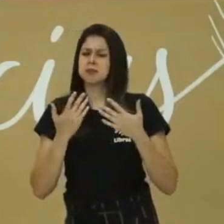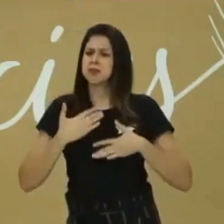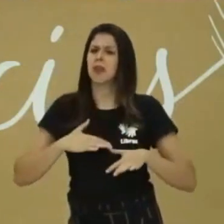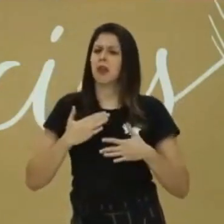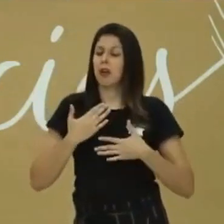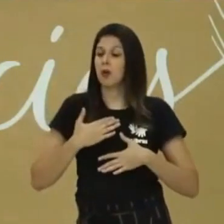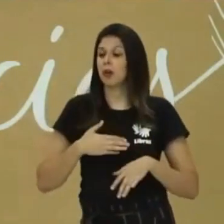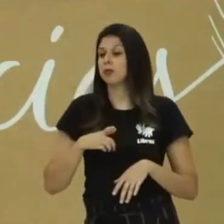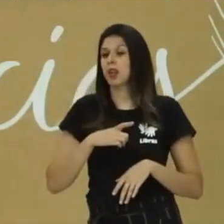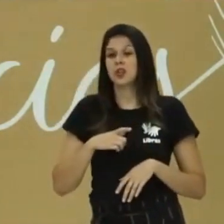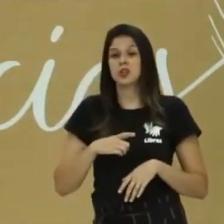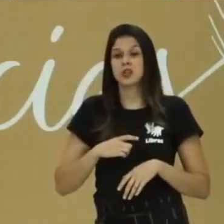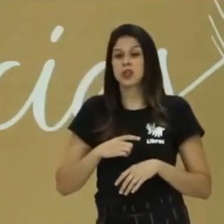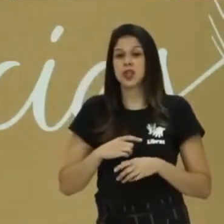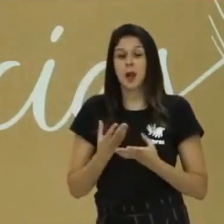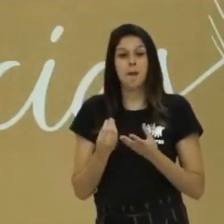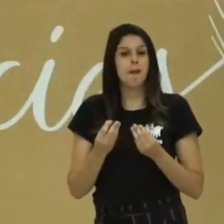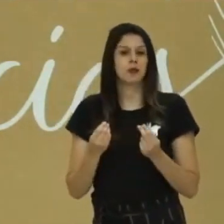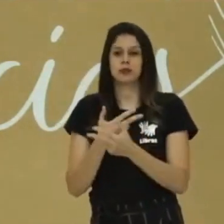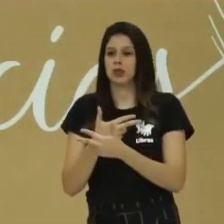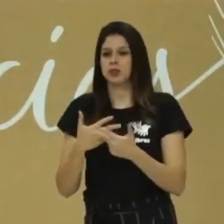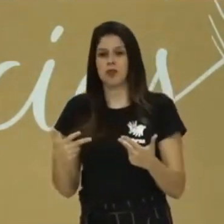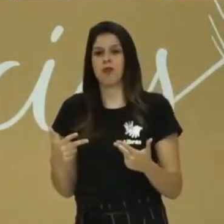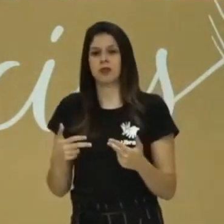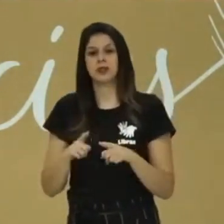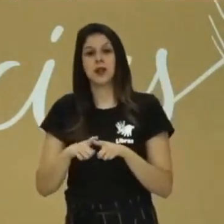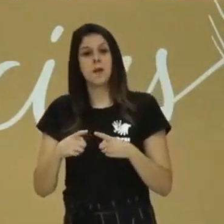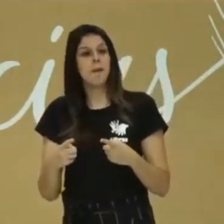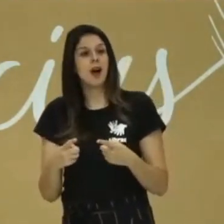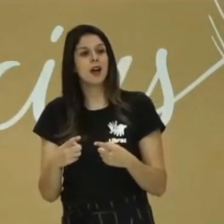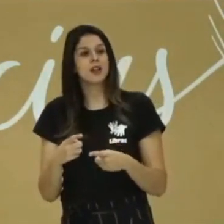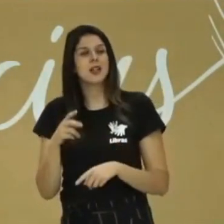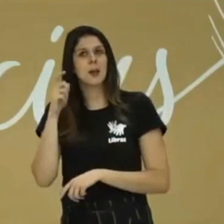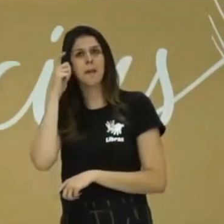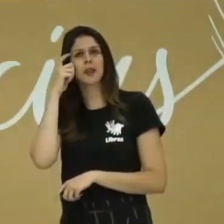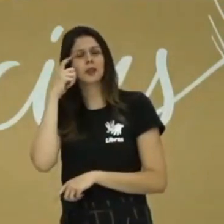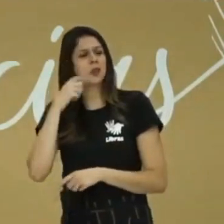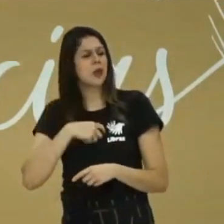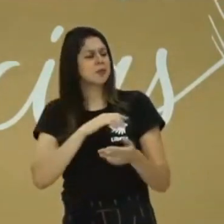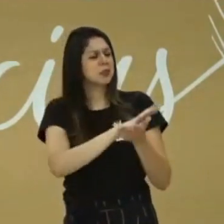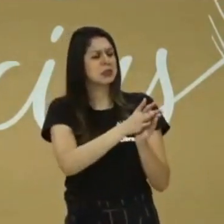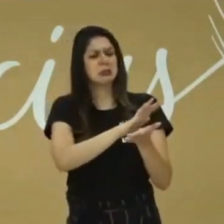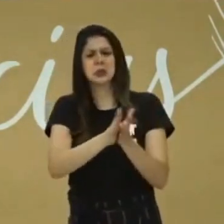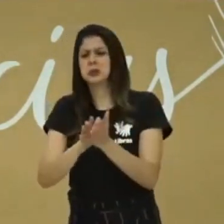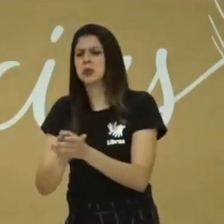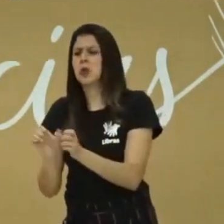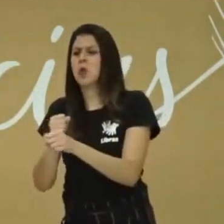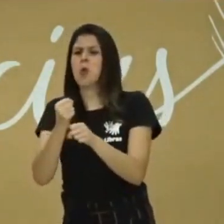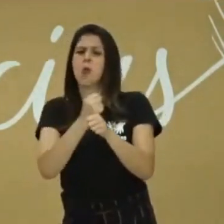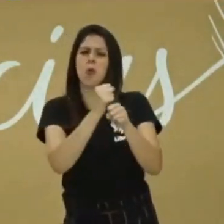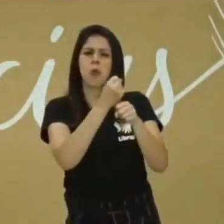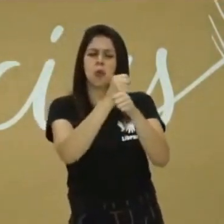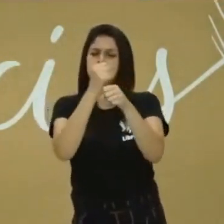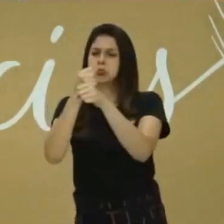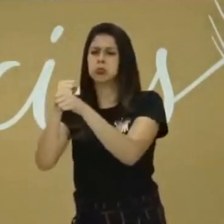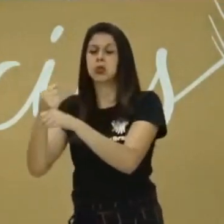que já tinha suas Posses nesse mundo e ele falou Vou destruir os meus celeiros construir novos fazer